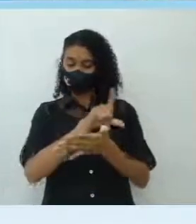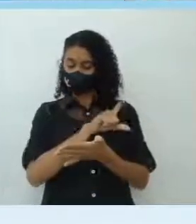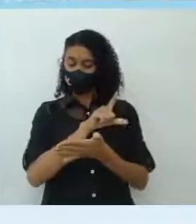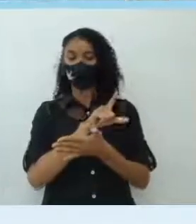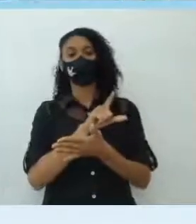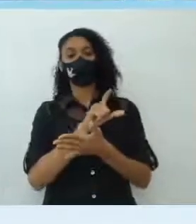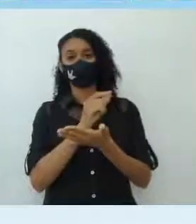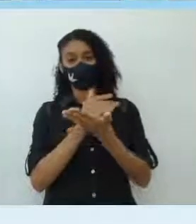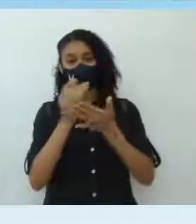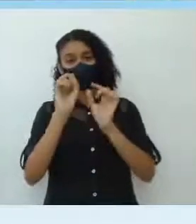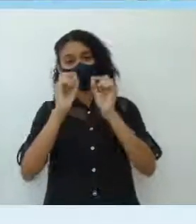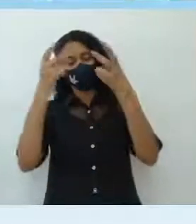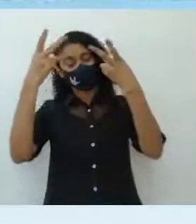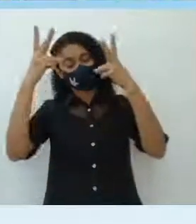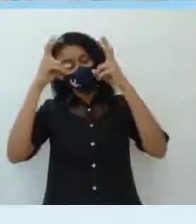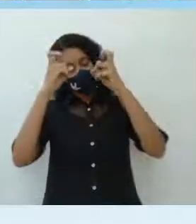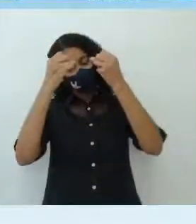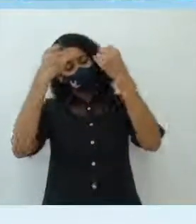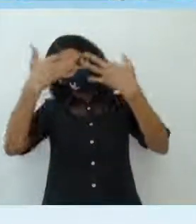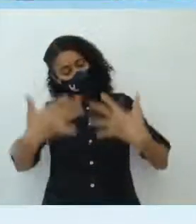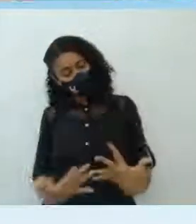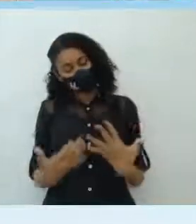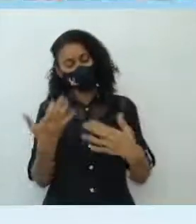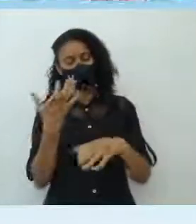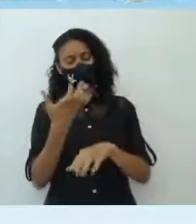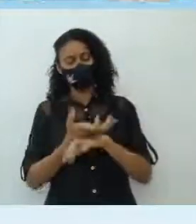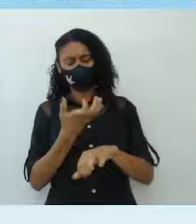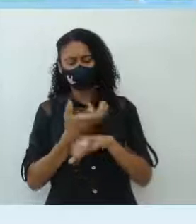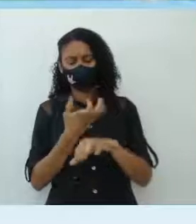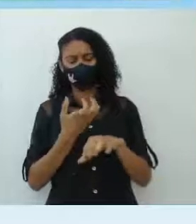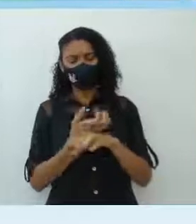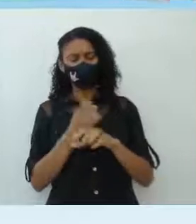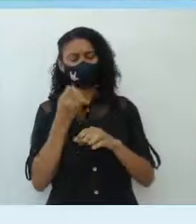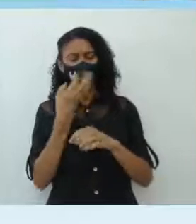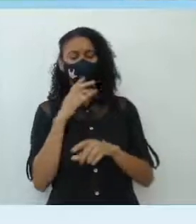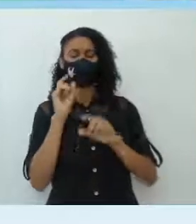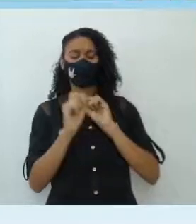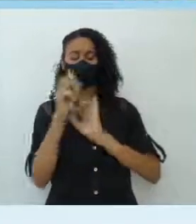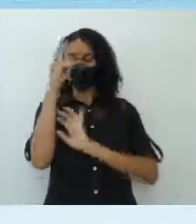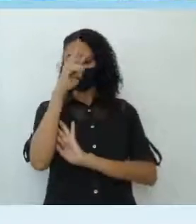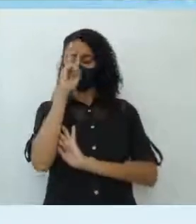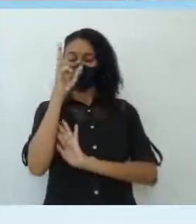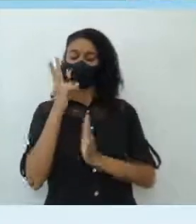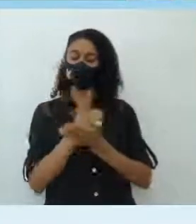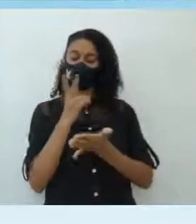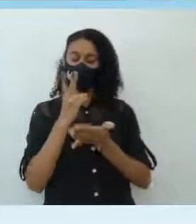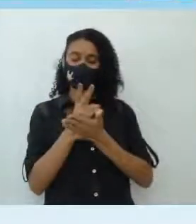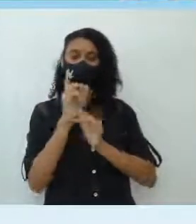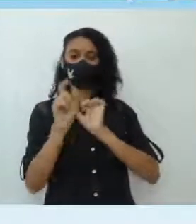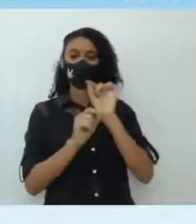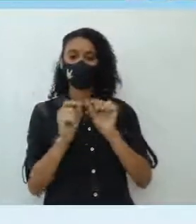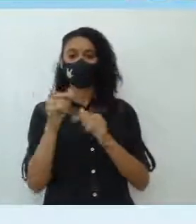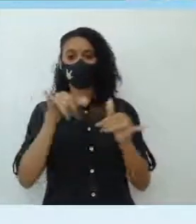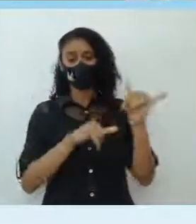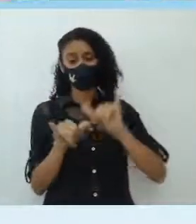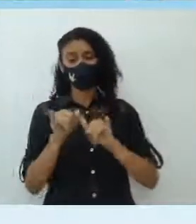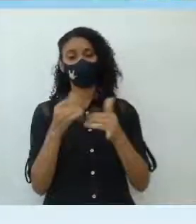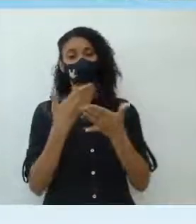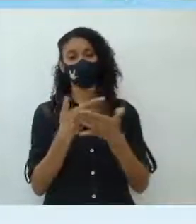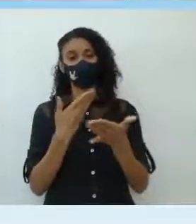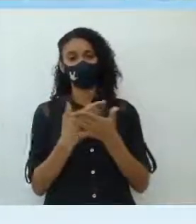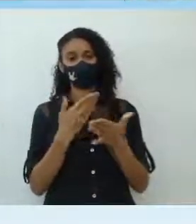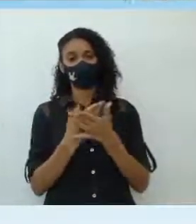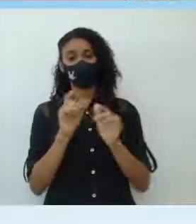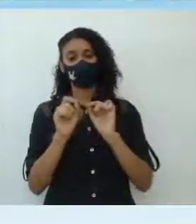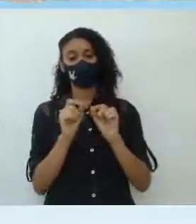este assunto e quantidade de matéria especificamente, é bom a gente relembrar sempre do que a química estuda, do que